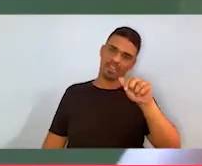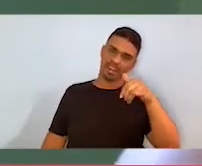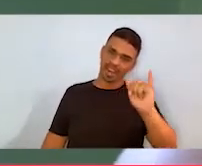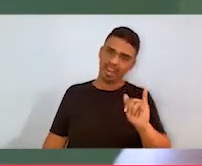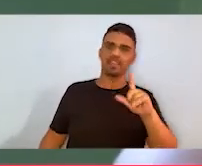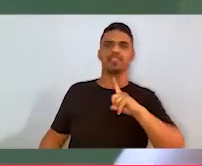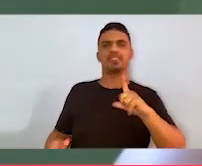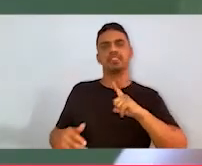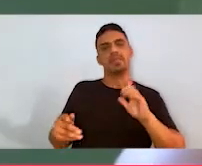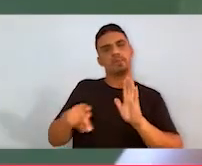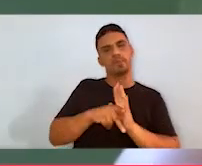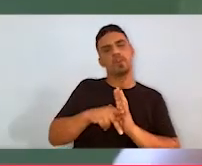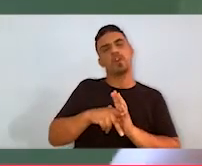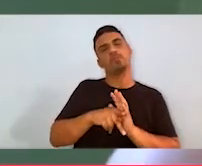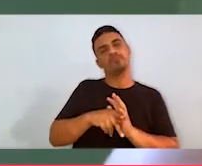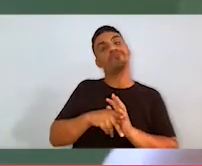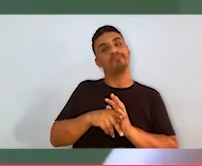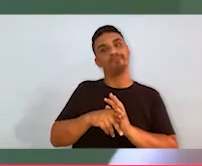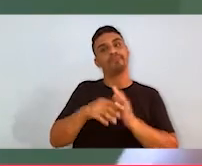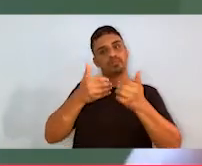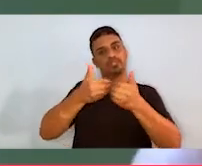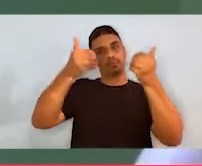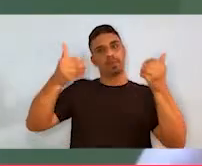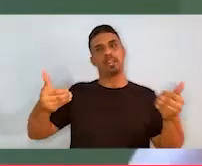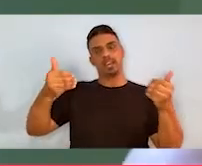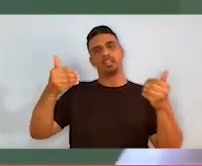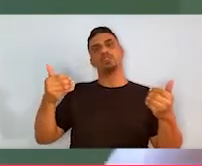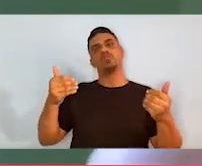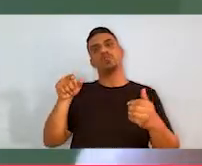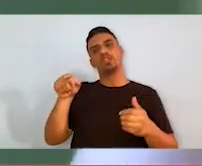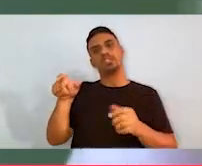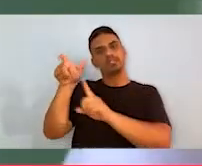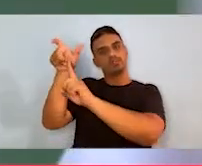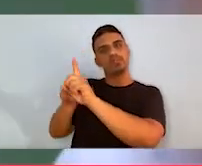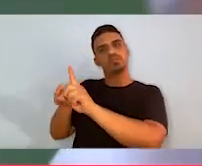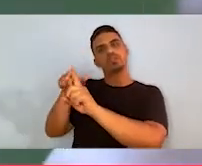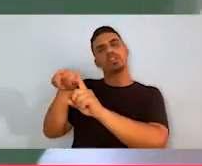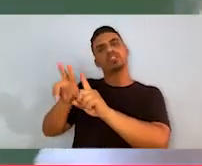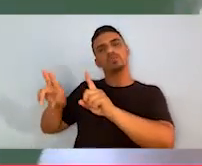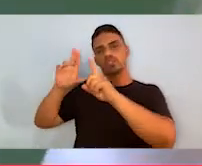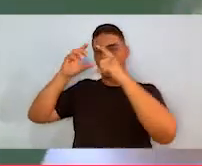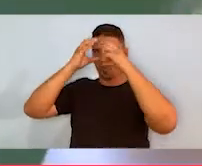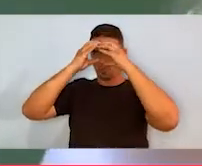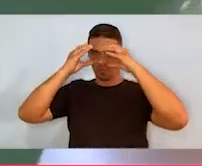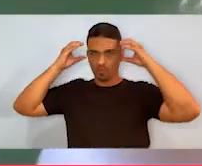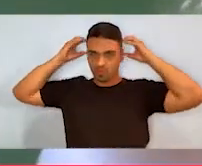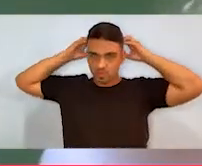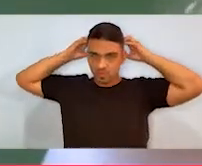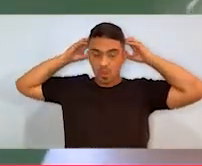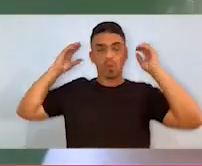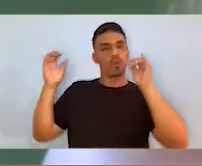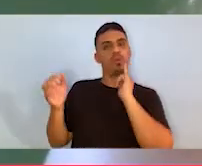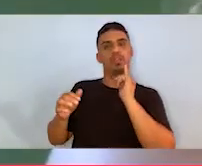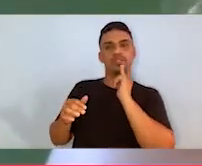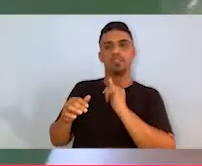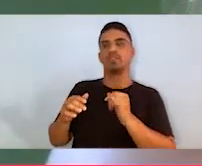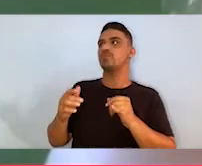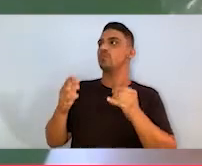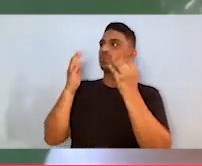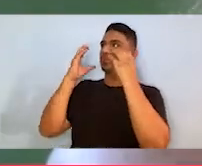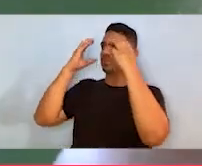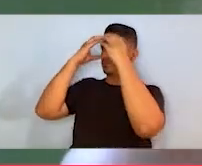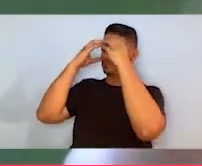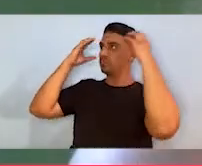por exemplo, eu uso muito para transparência. Às vezes eu faço duas pixel arts, vou fazer um personagem que está usando um visor. Então, muitas vezes eu pego e coloco